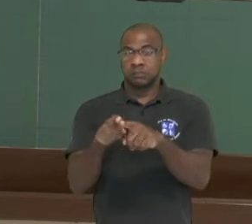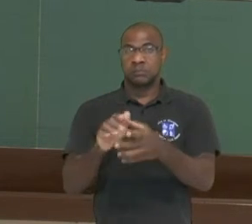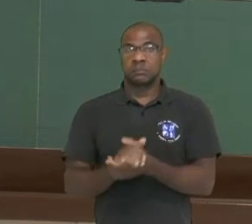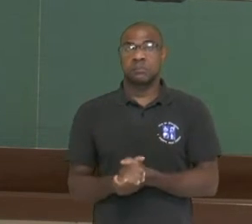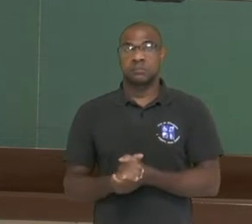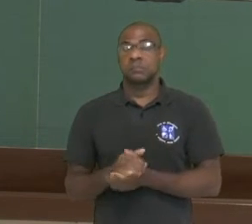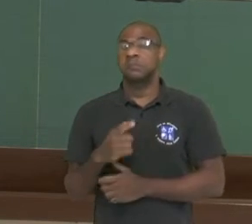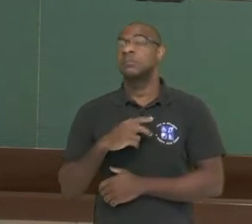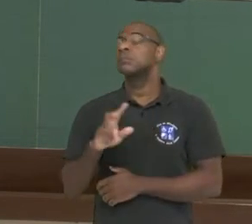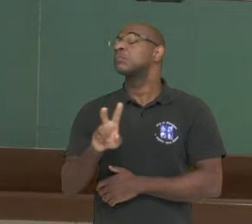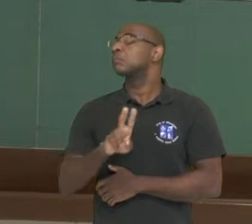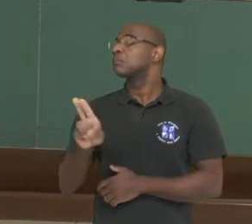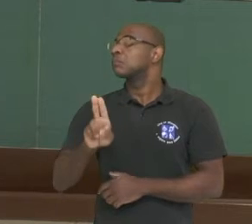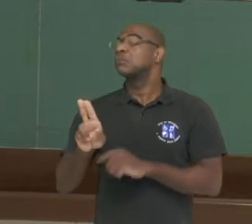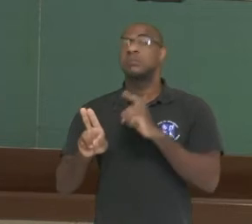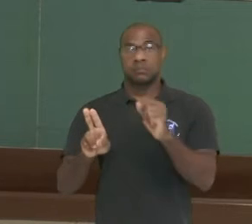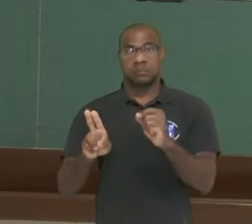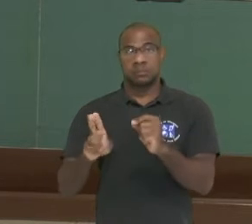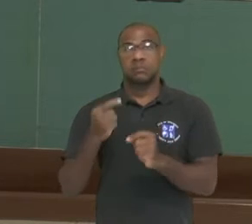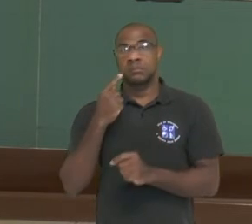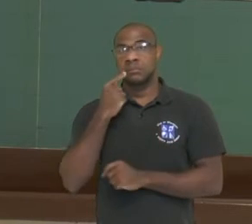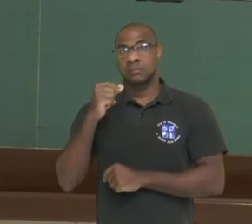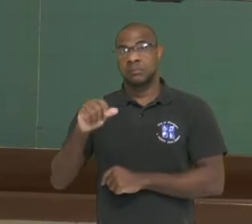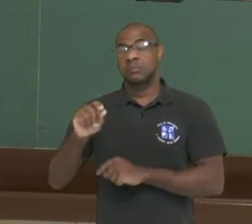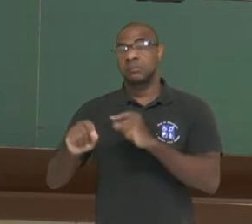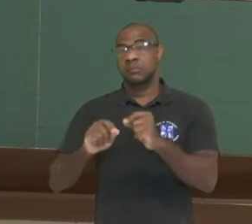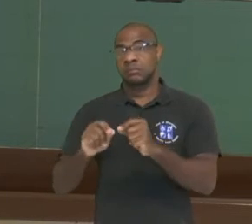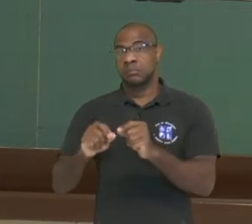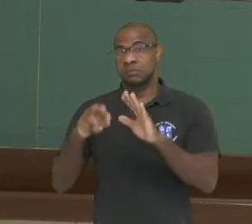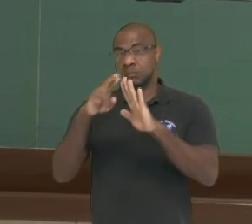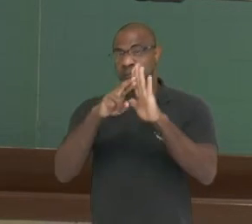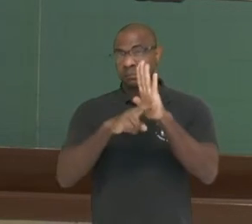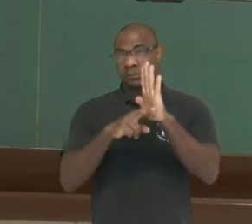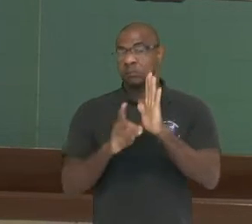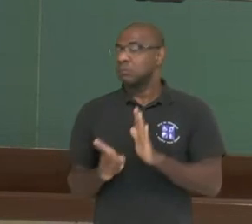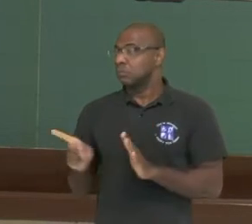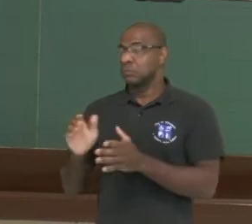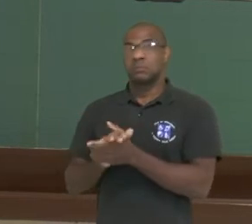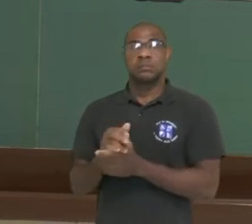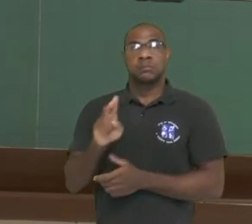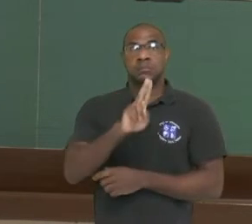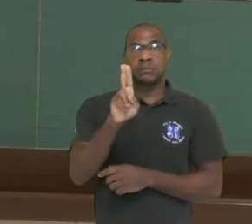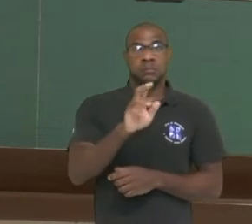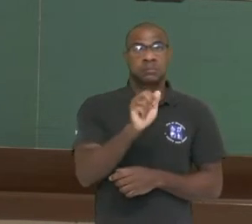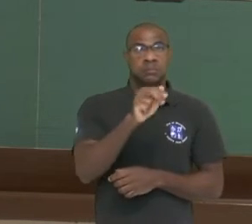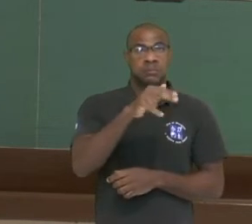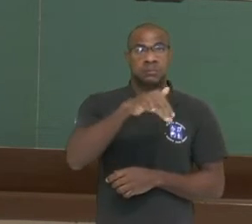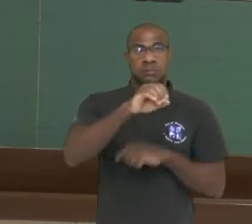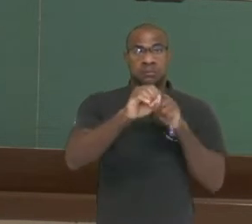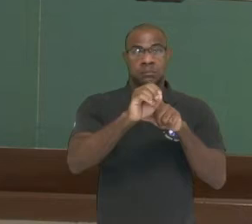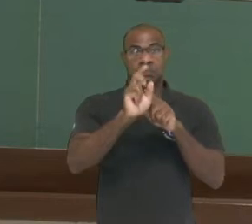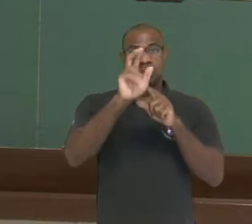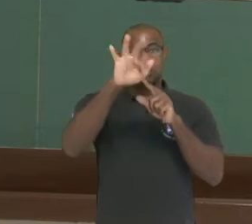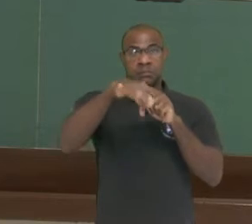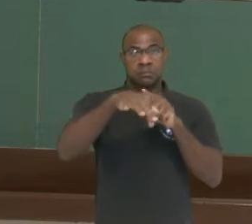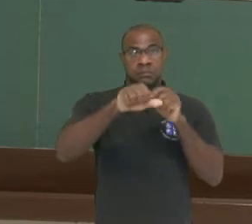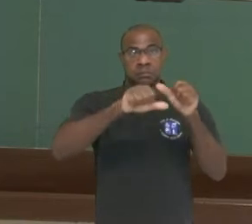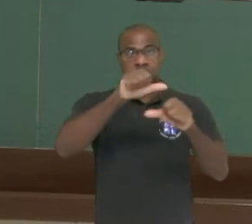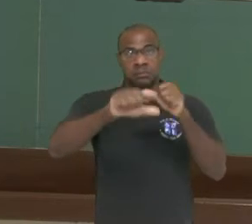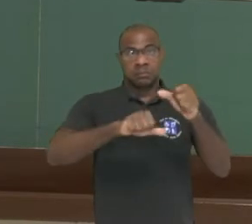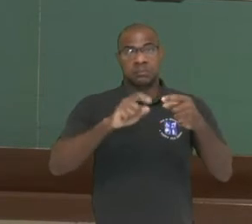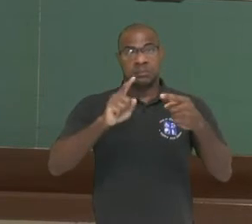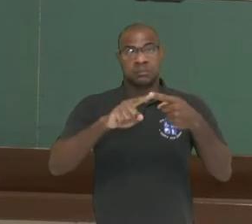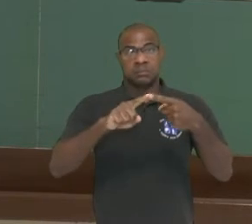Para fazer a nomenclatura dos sais, a gente segue a seguinte regra. Então, é o nome do ânion com a terminação trocada,